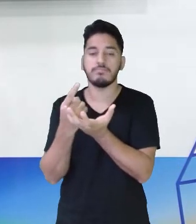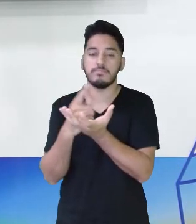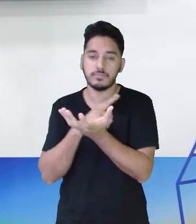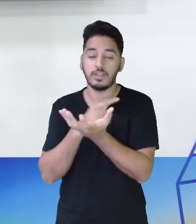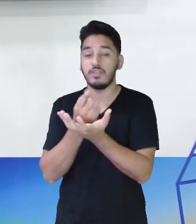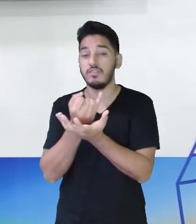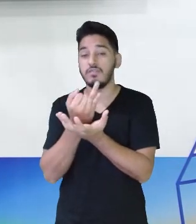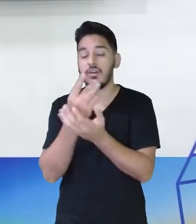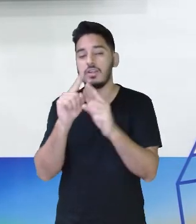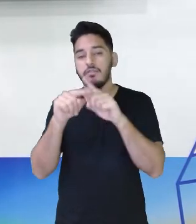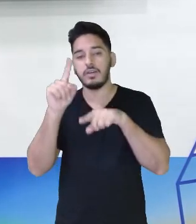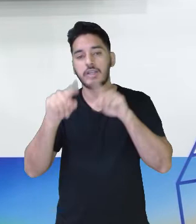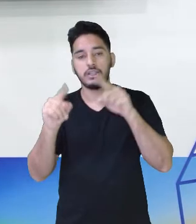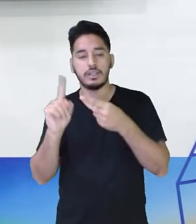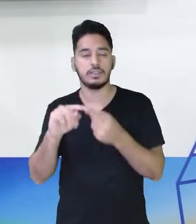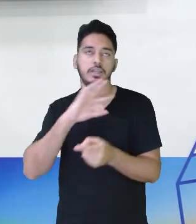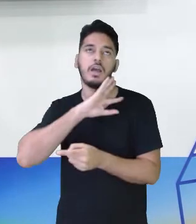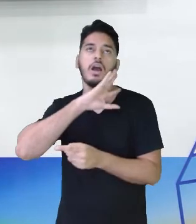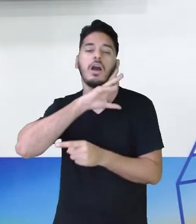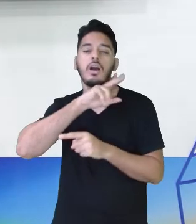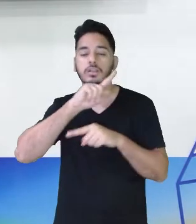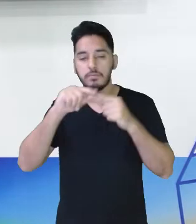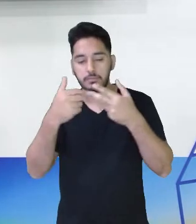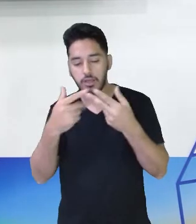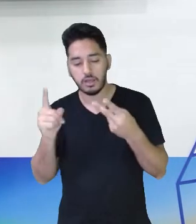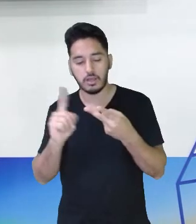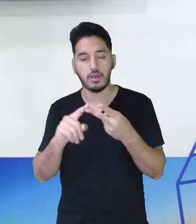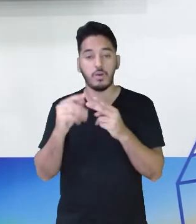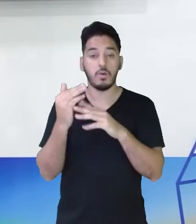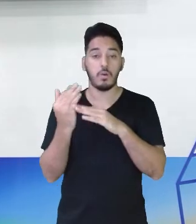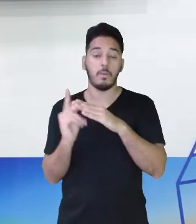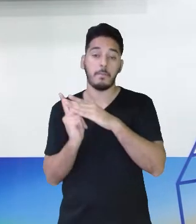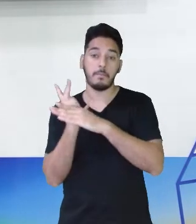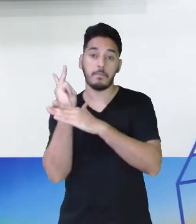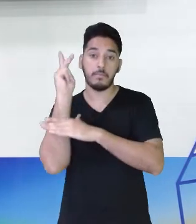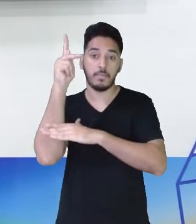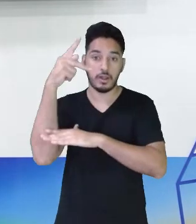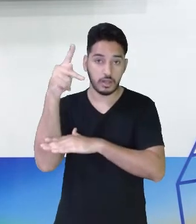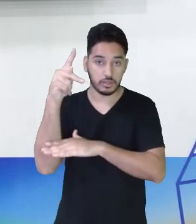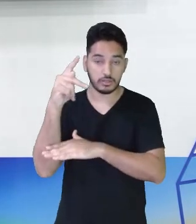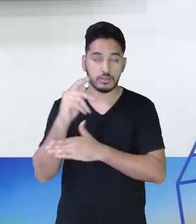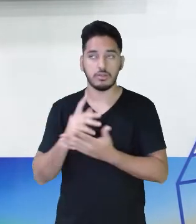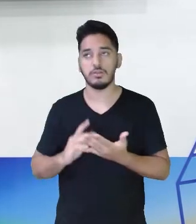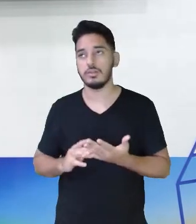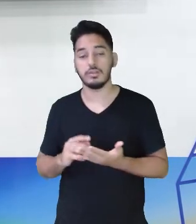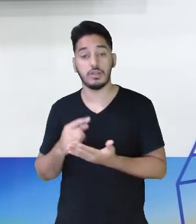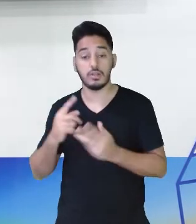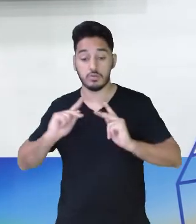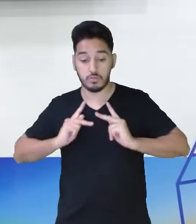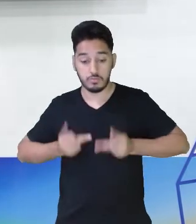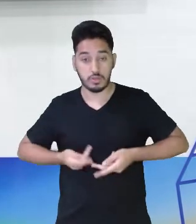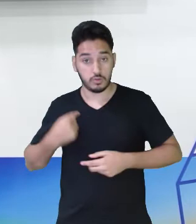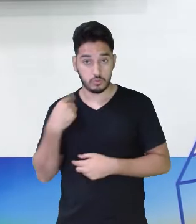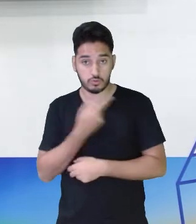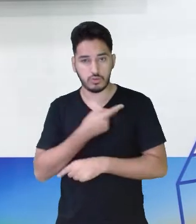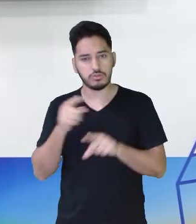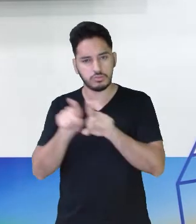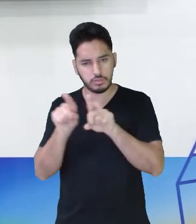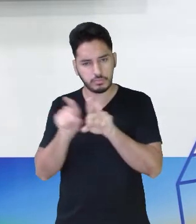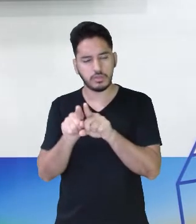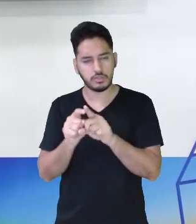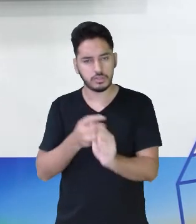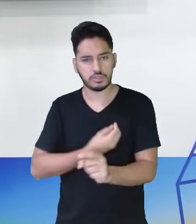temos variedades de animais, de plantas. Nós, seres humanos, também fazemos parte dessa